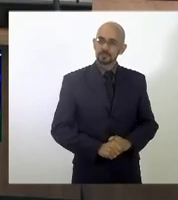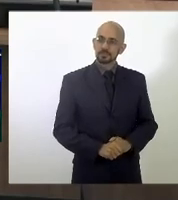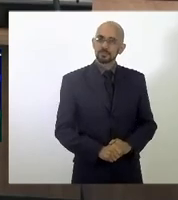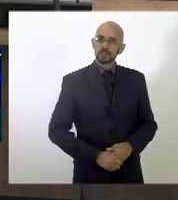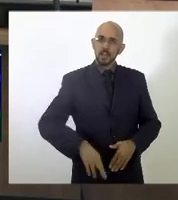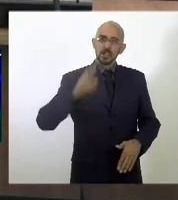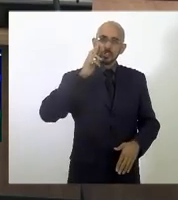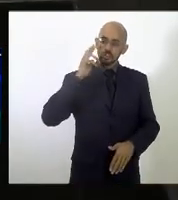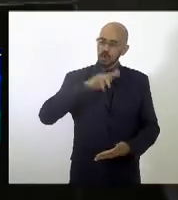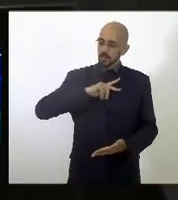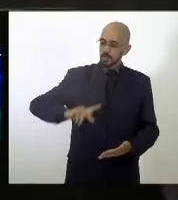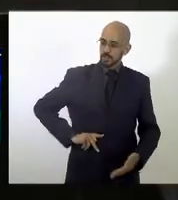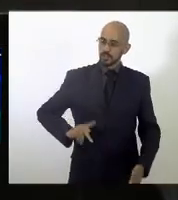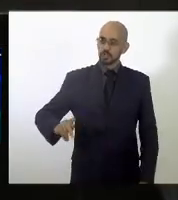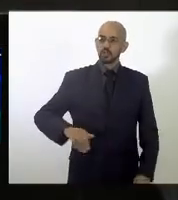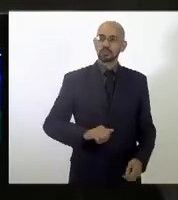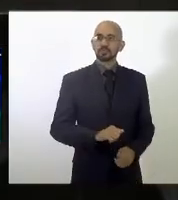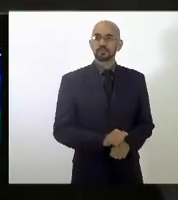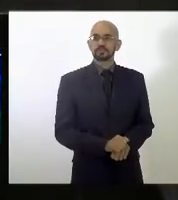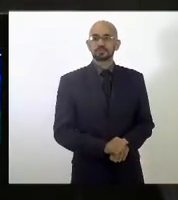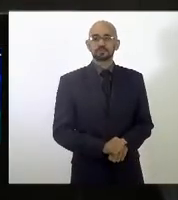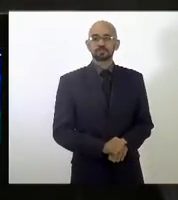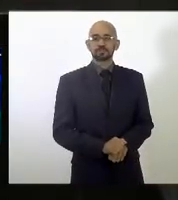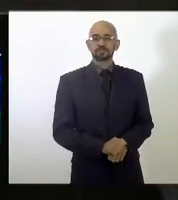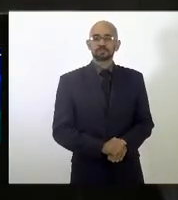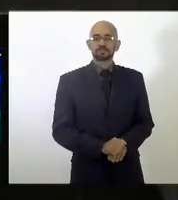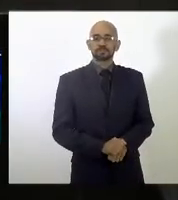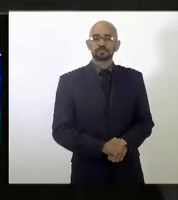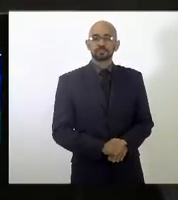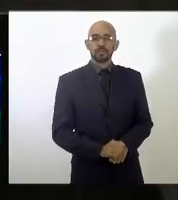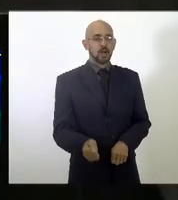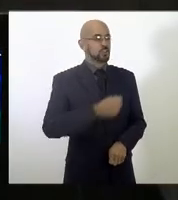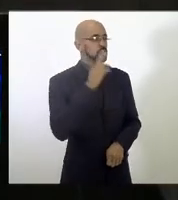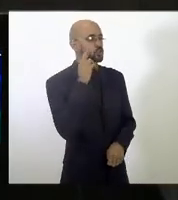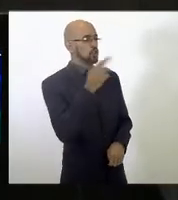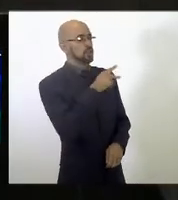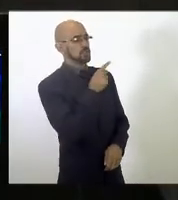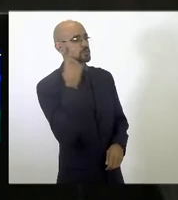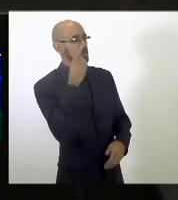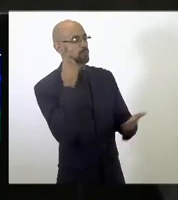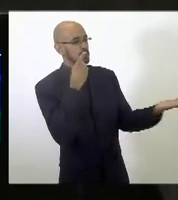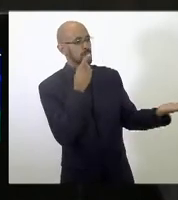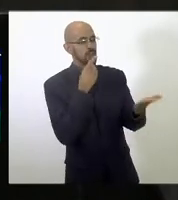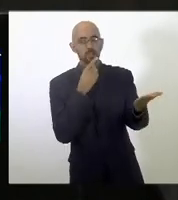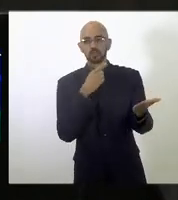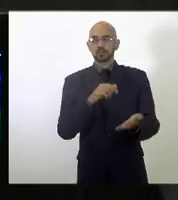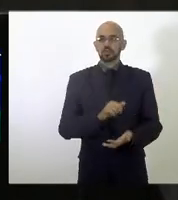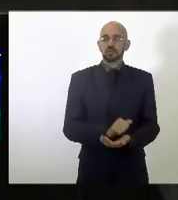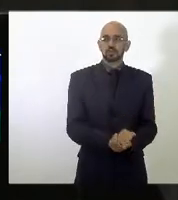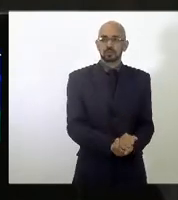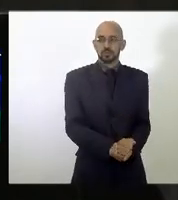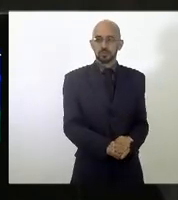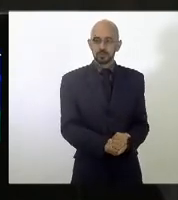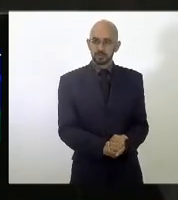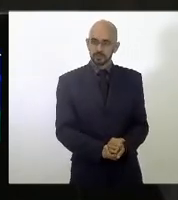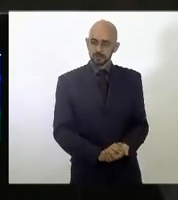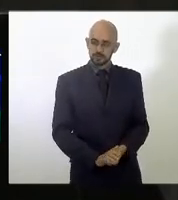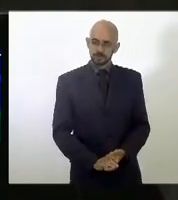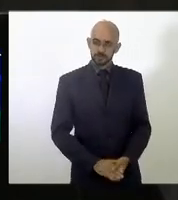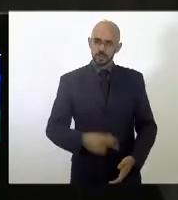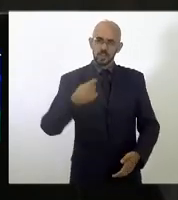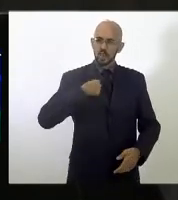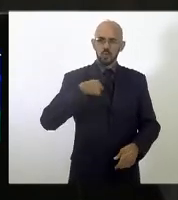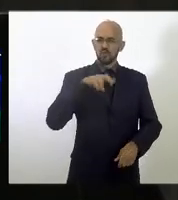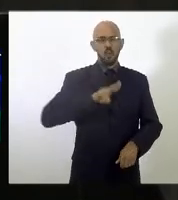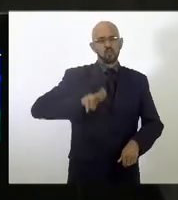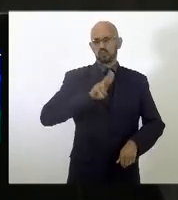Senhora presidente, presidenta, senhores deputados, senhoras deputadas, eu não vou usar o